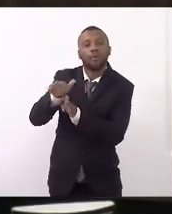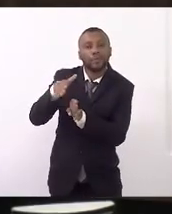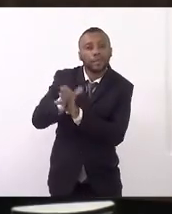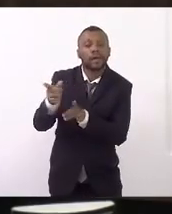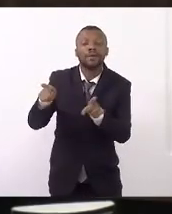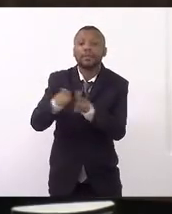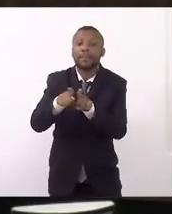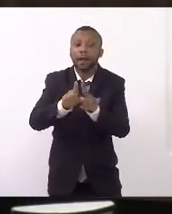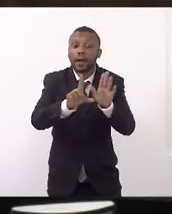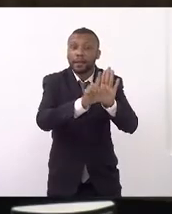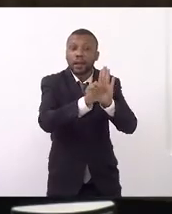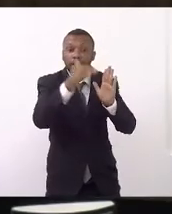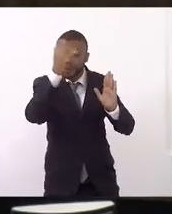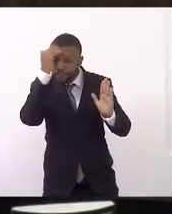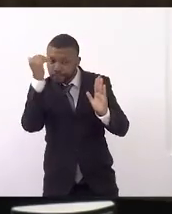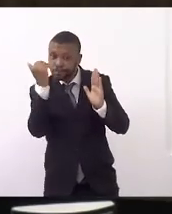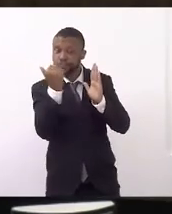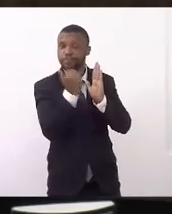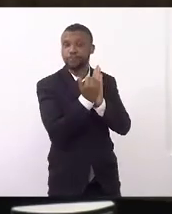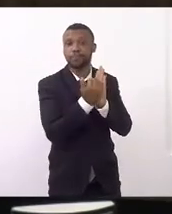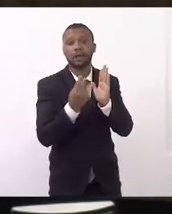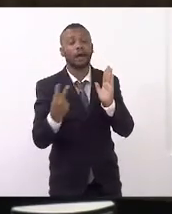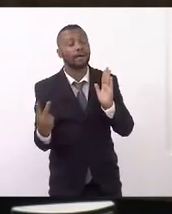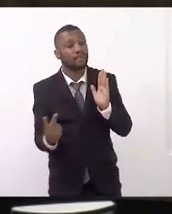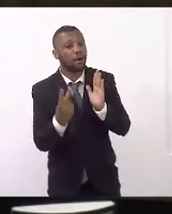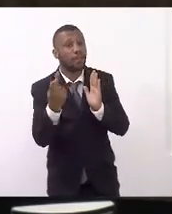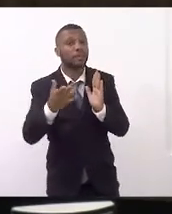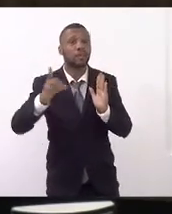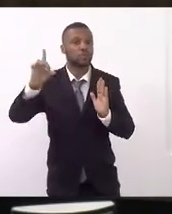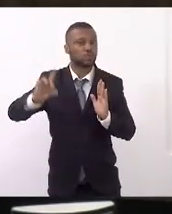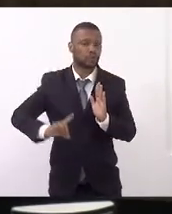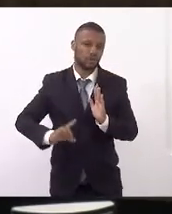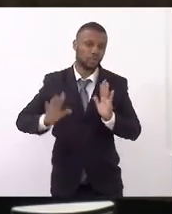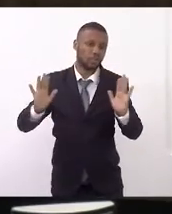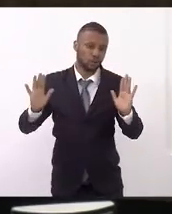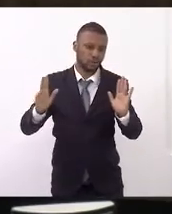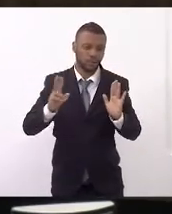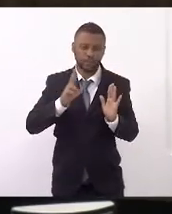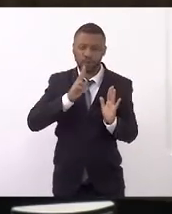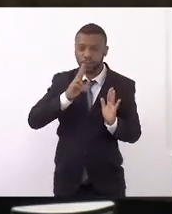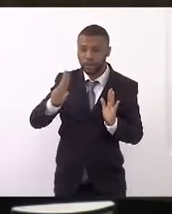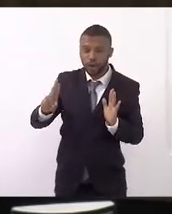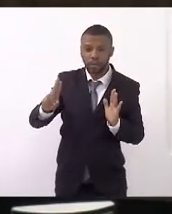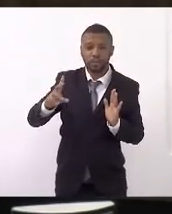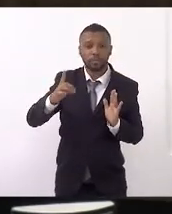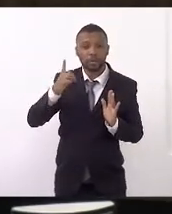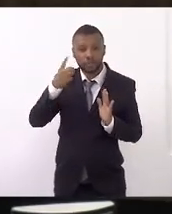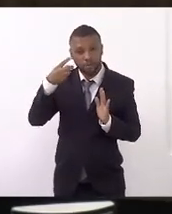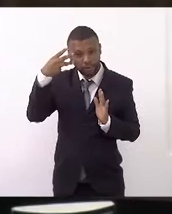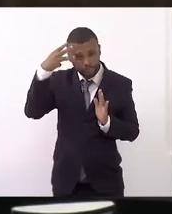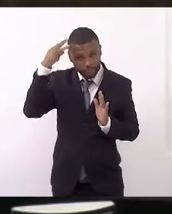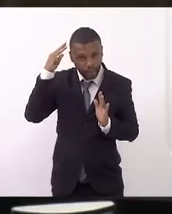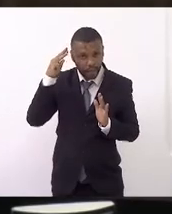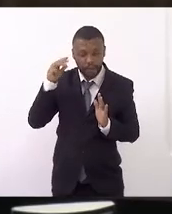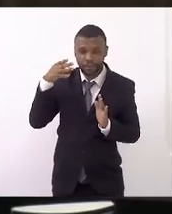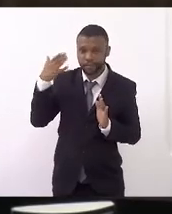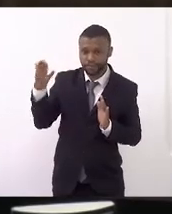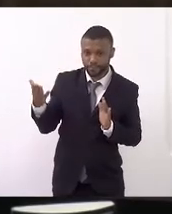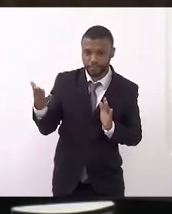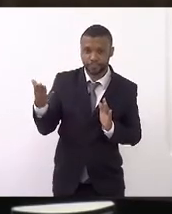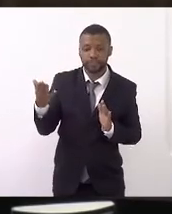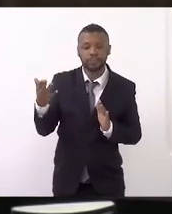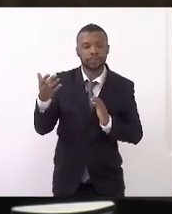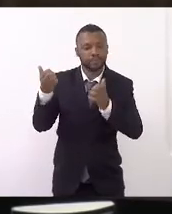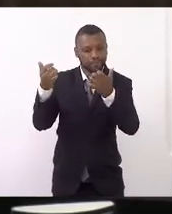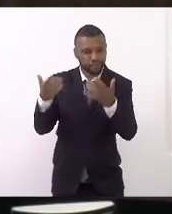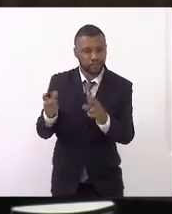lei da valorização dos diretores. Respondendo, deputado Márcio Pacheco, ecoespiritual, a sua